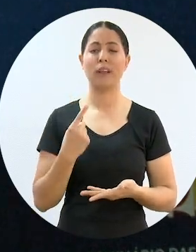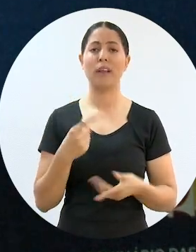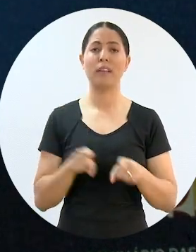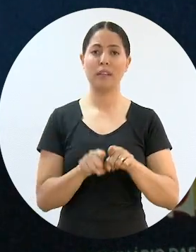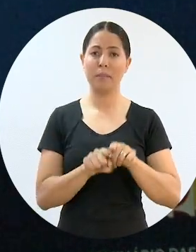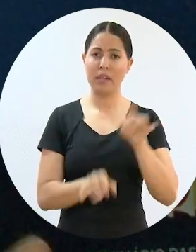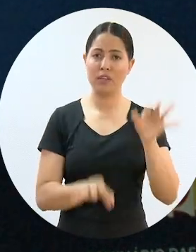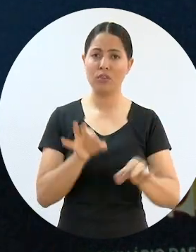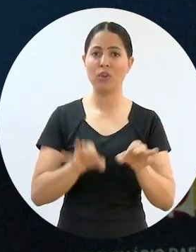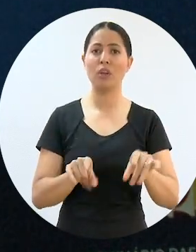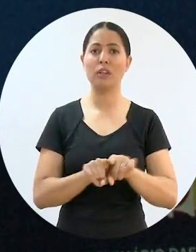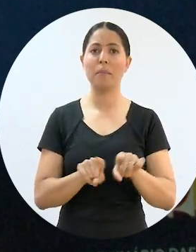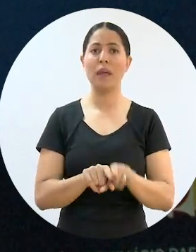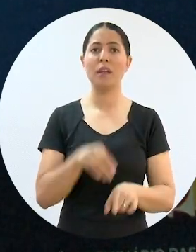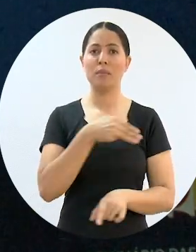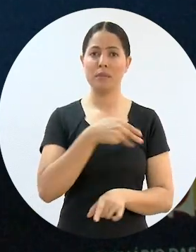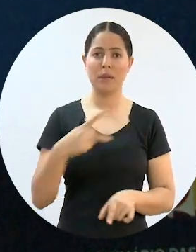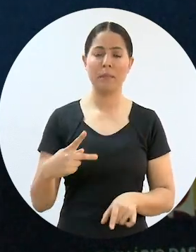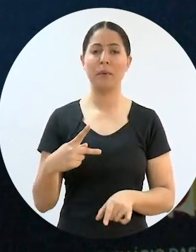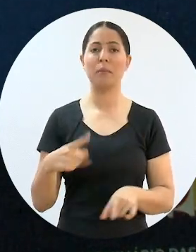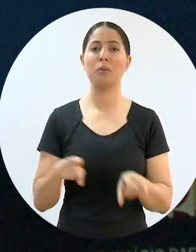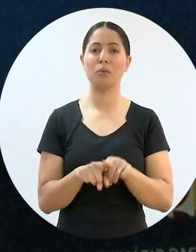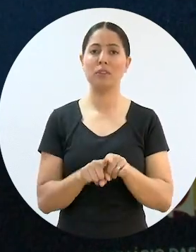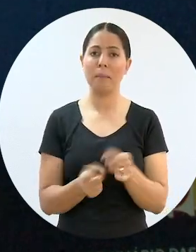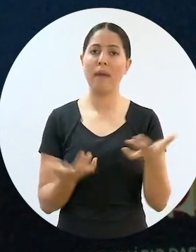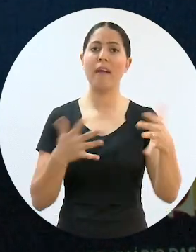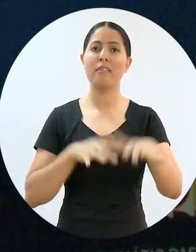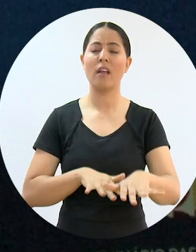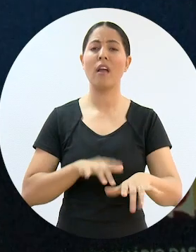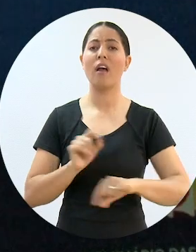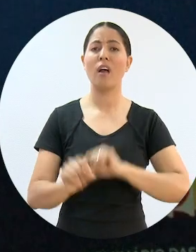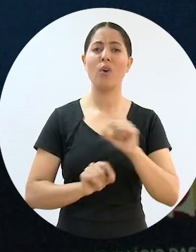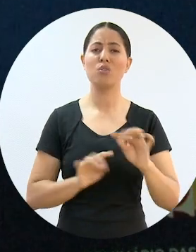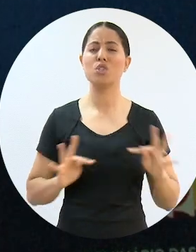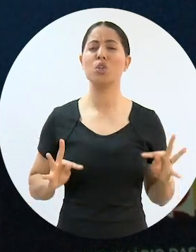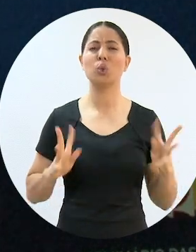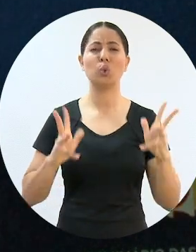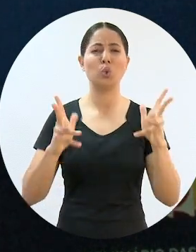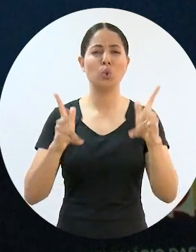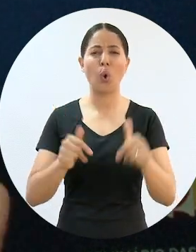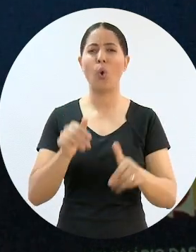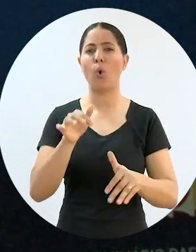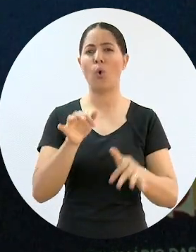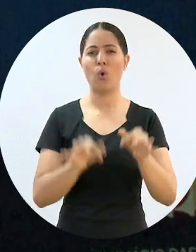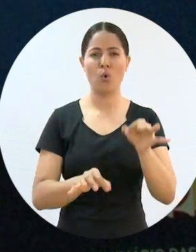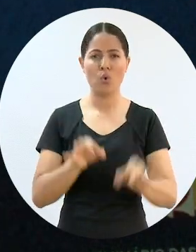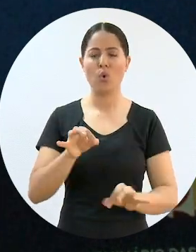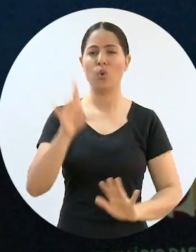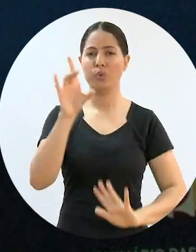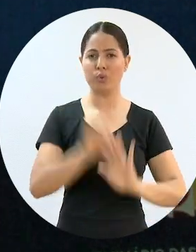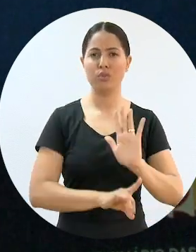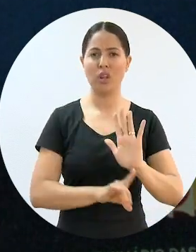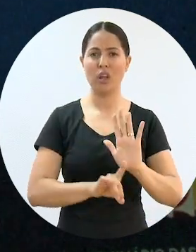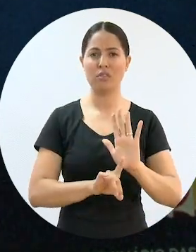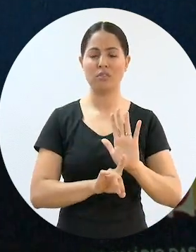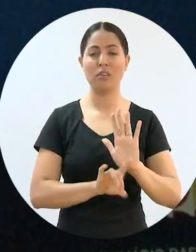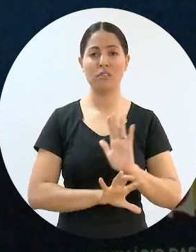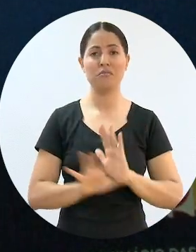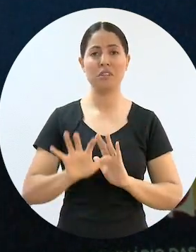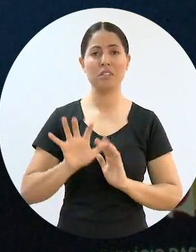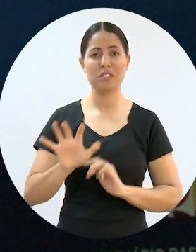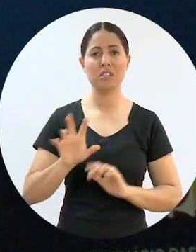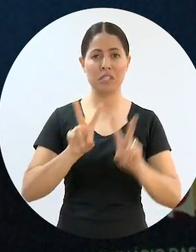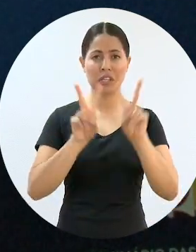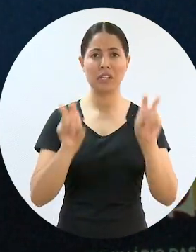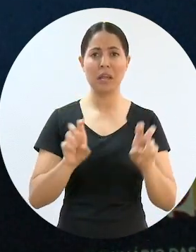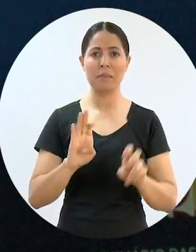advocacia, da magistratura, do Ministério Público, a integração de todas as carreiras do direito no âmbito dos BRICS